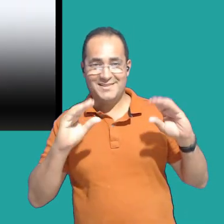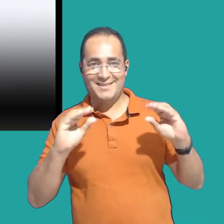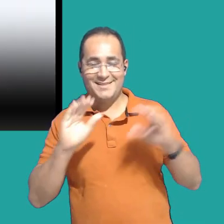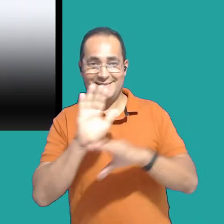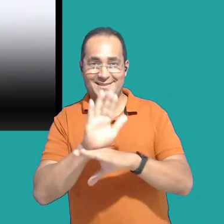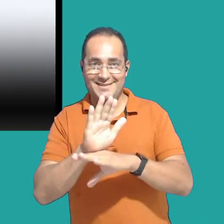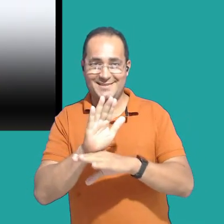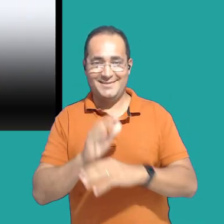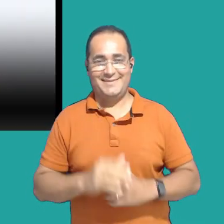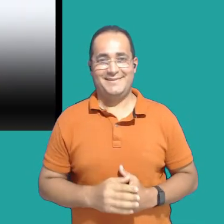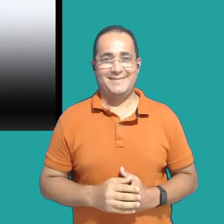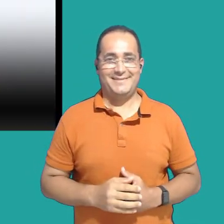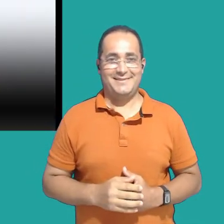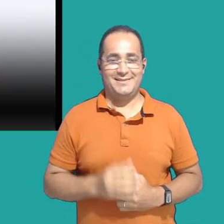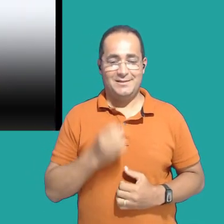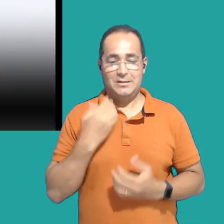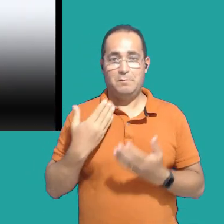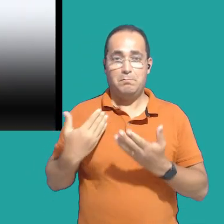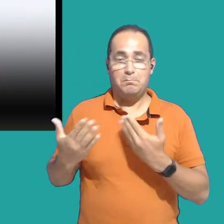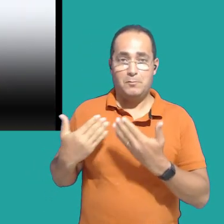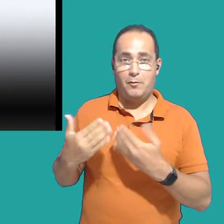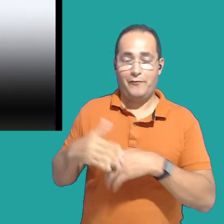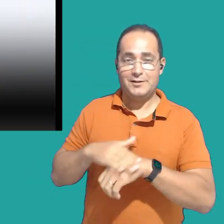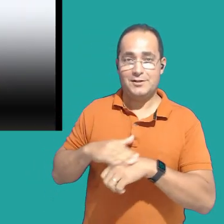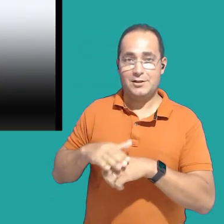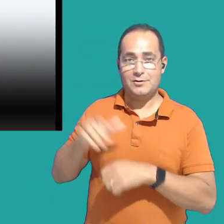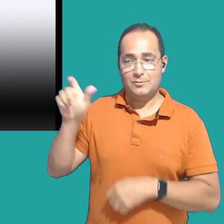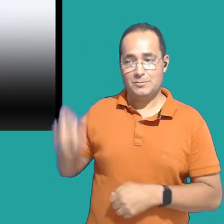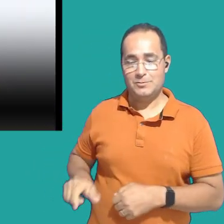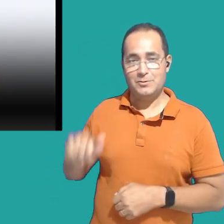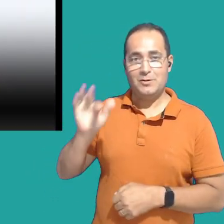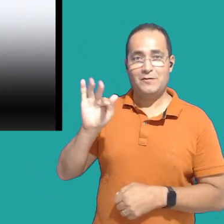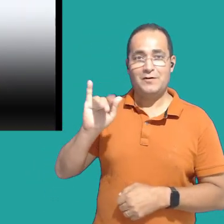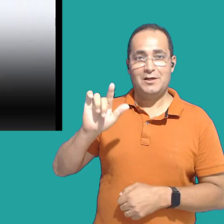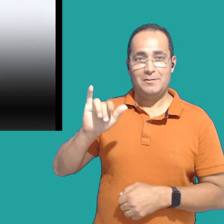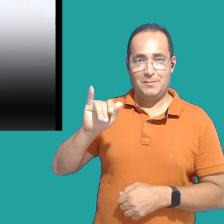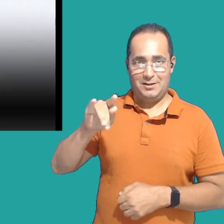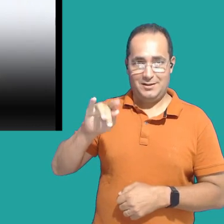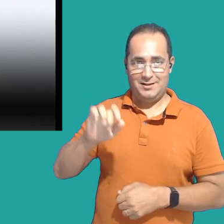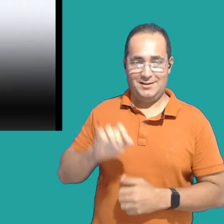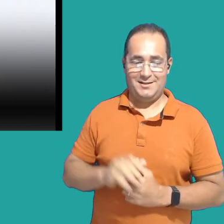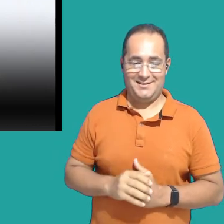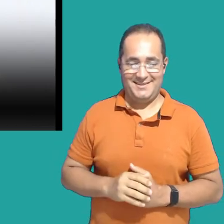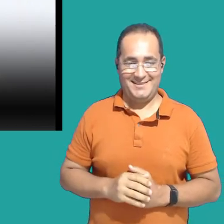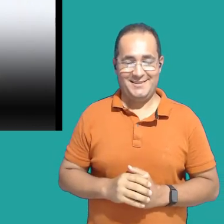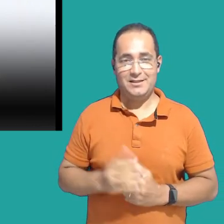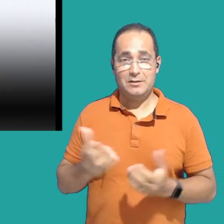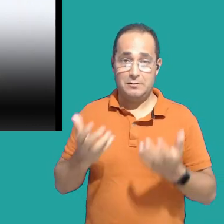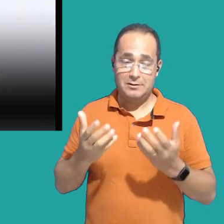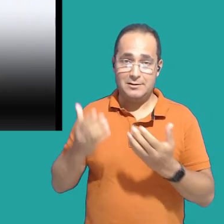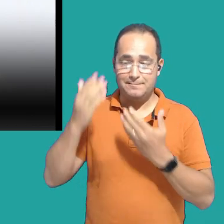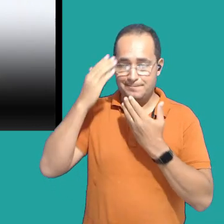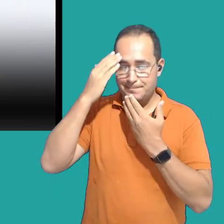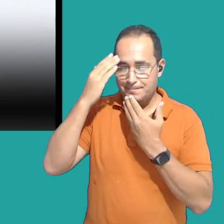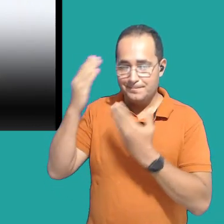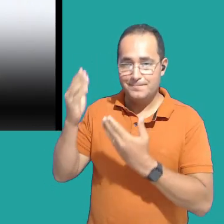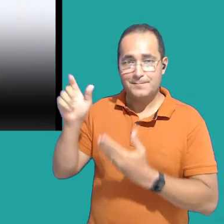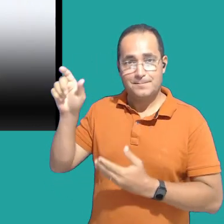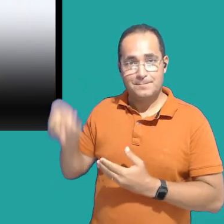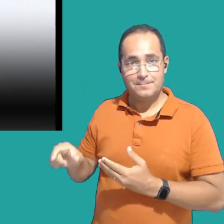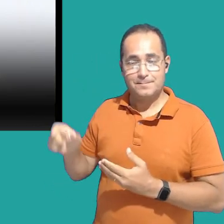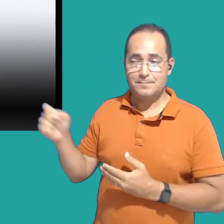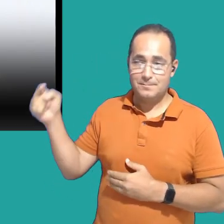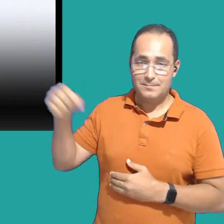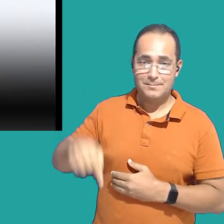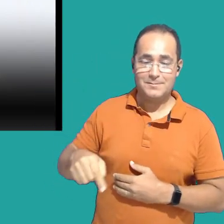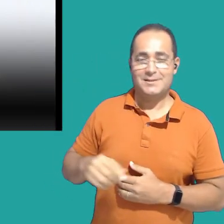Boa tarde, a gente está aqui com bate-papo com o Felipe e desde Olá, já eu queria, agradecer